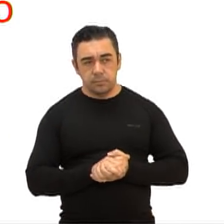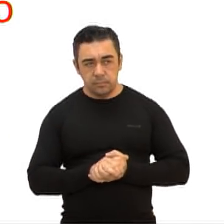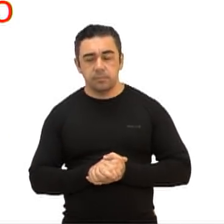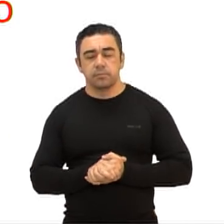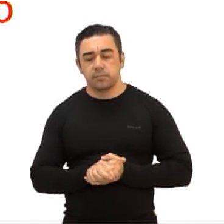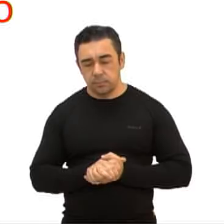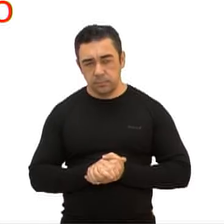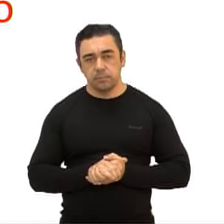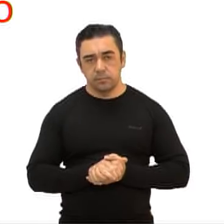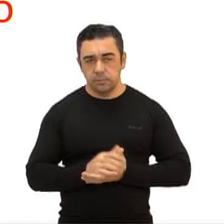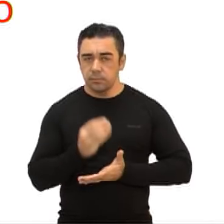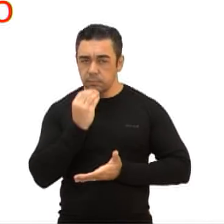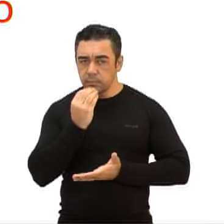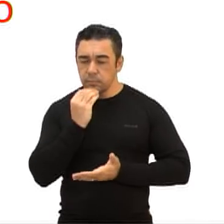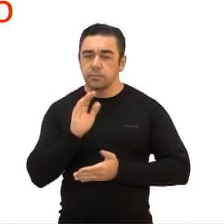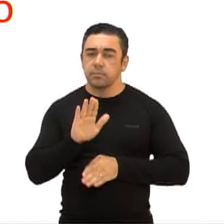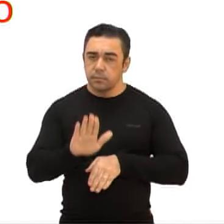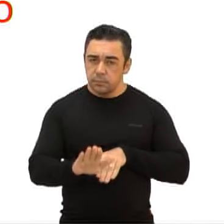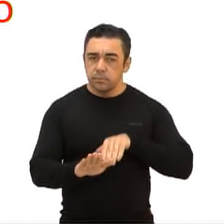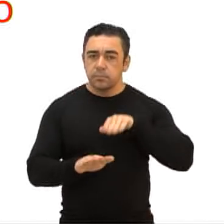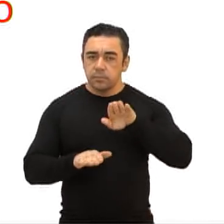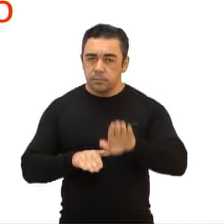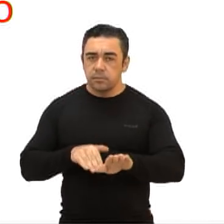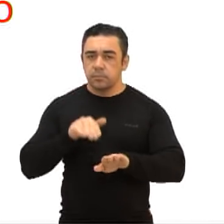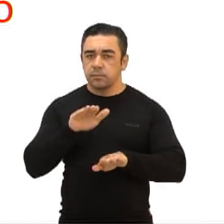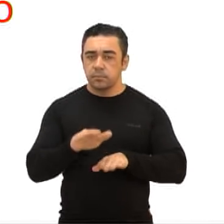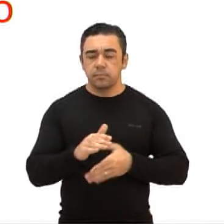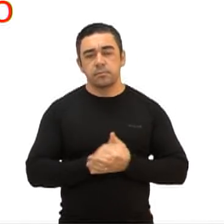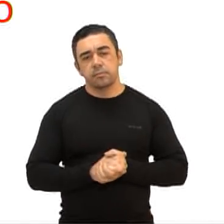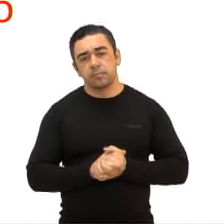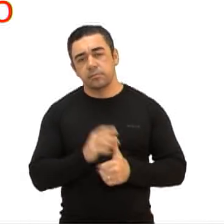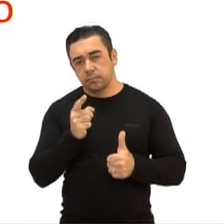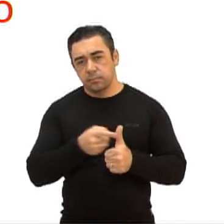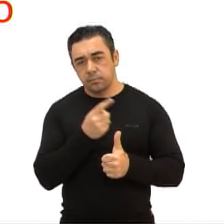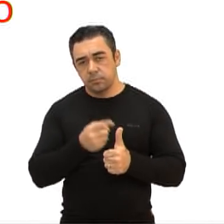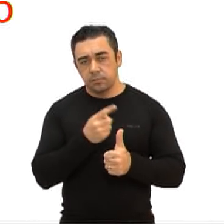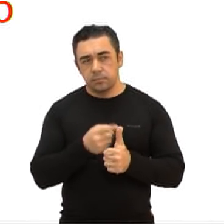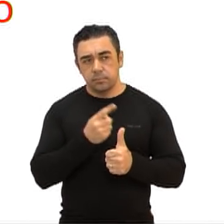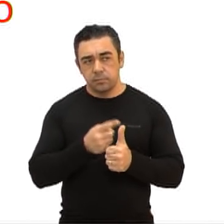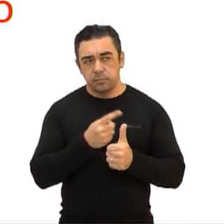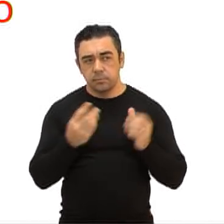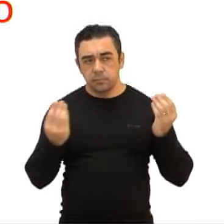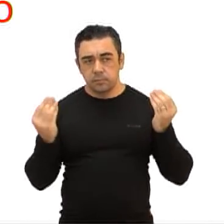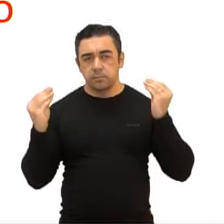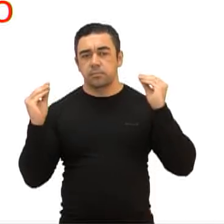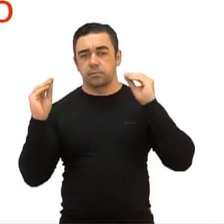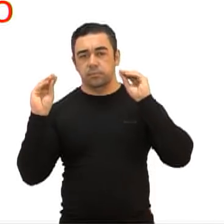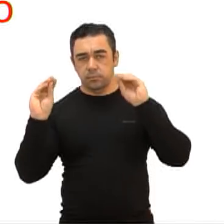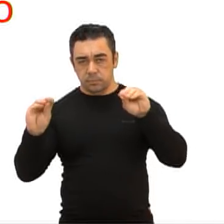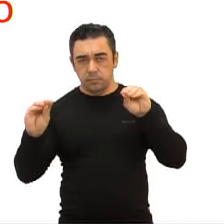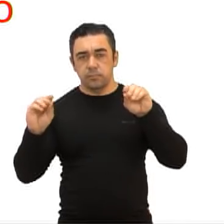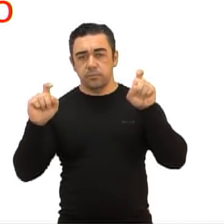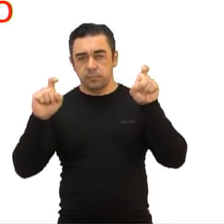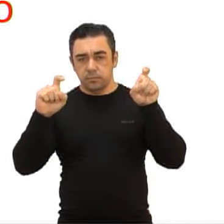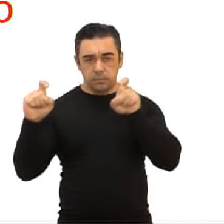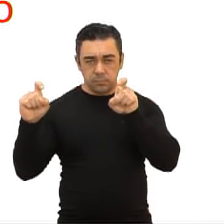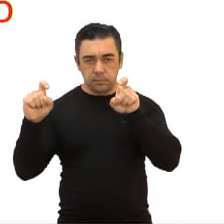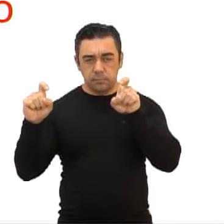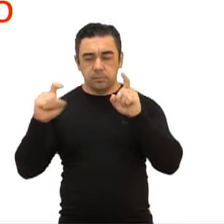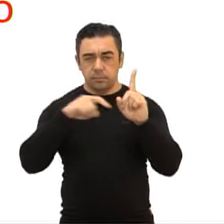professora tem todos os passos aqui. Primeiro, usamos o princípio aditivo, né, da nossa equação.